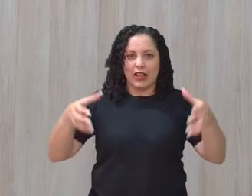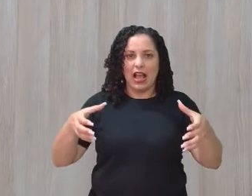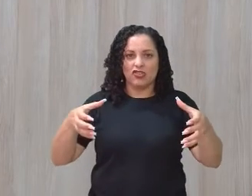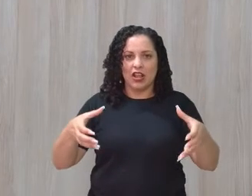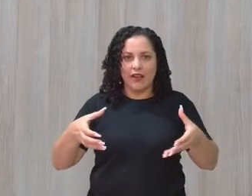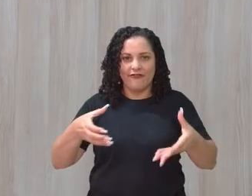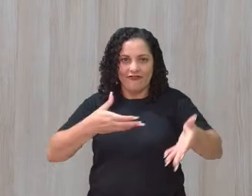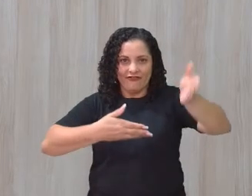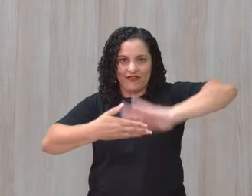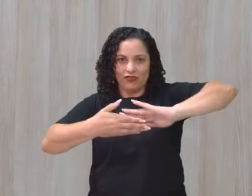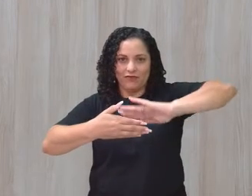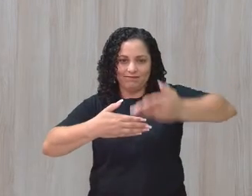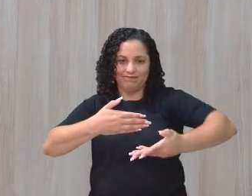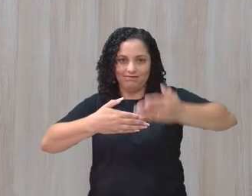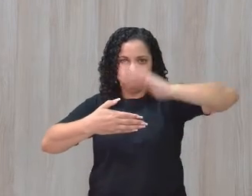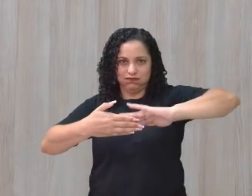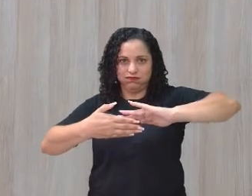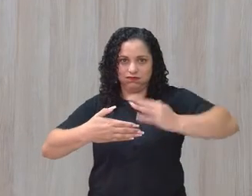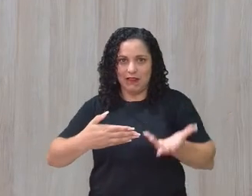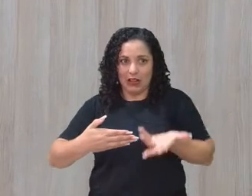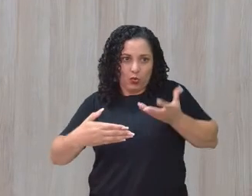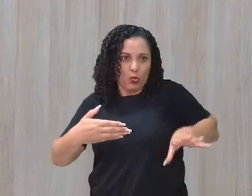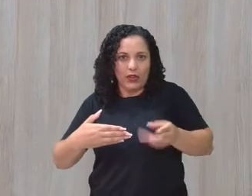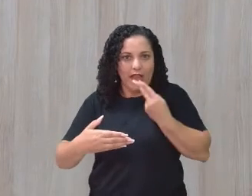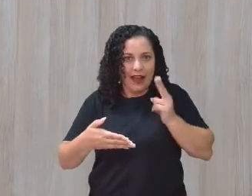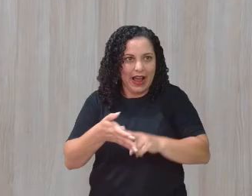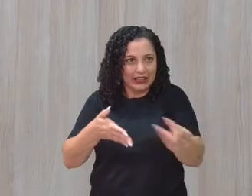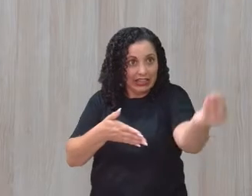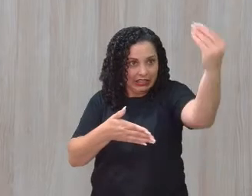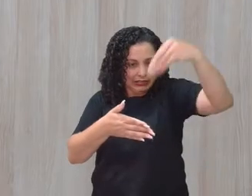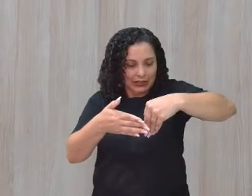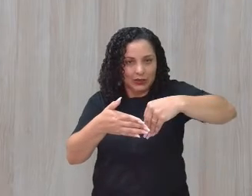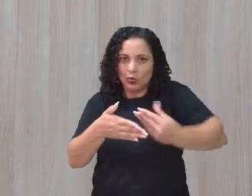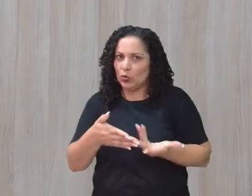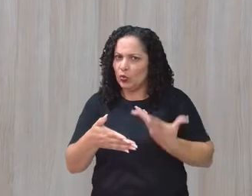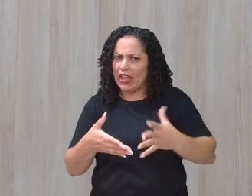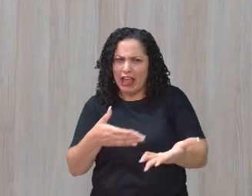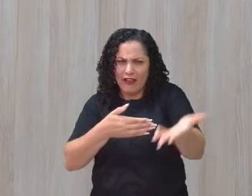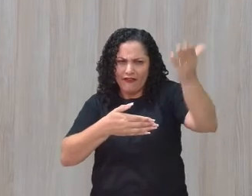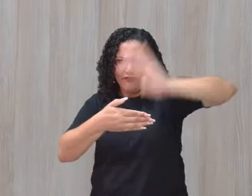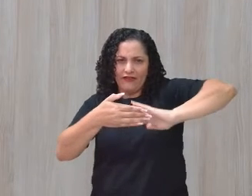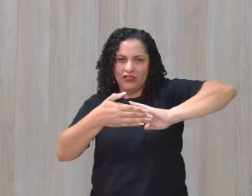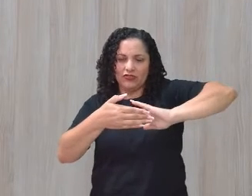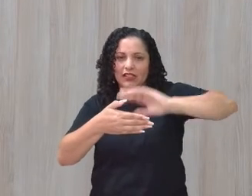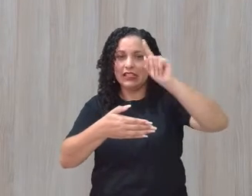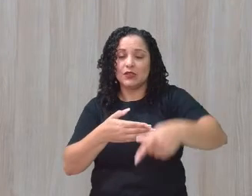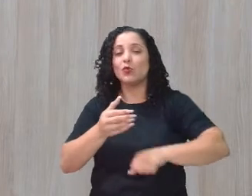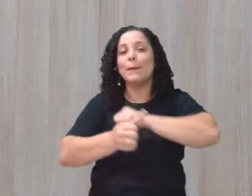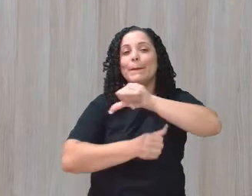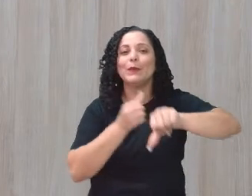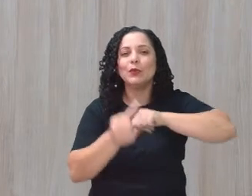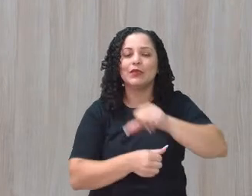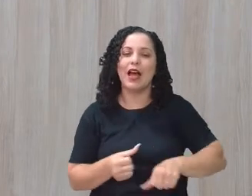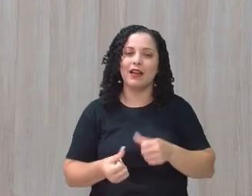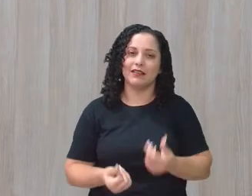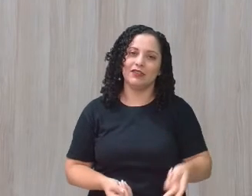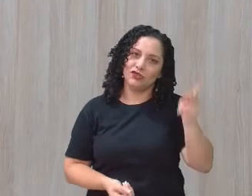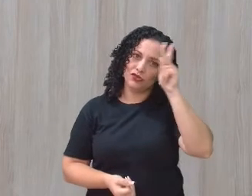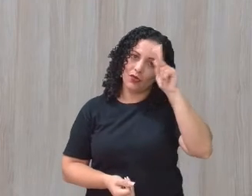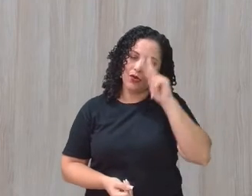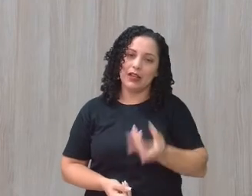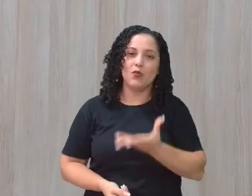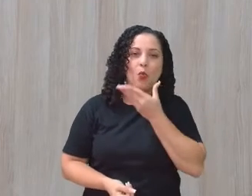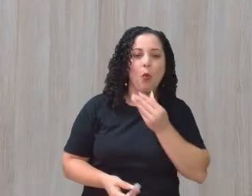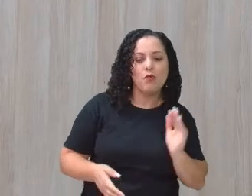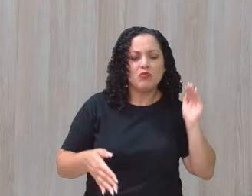aceitar mais a carta. E isso muda o final da história. Faz com que o carteiro não consiga